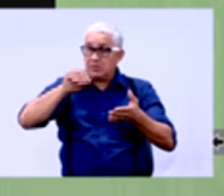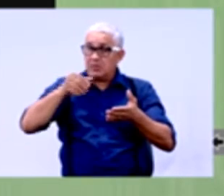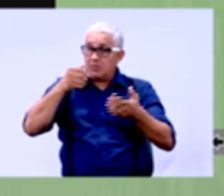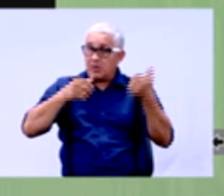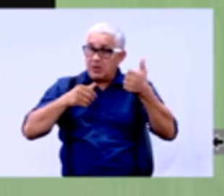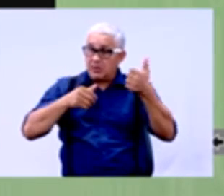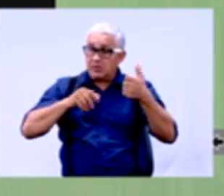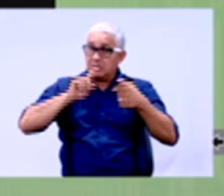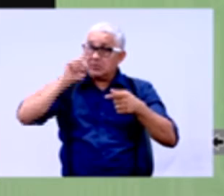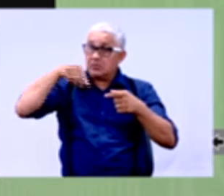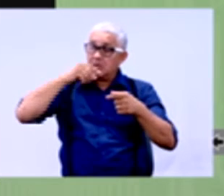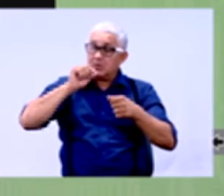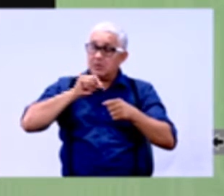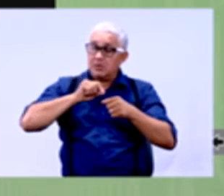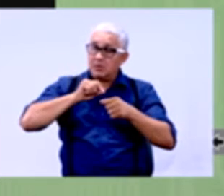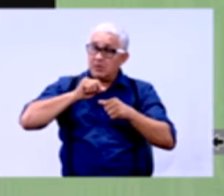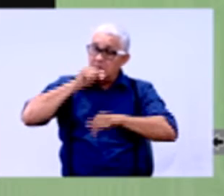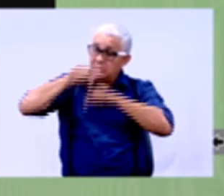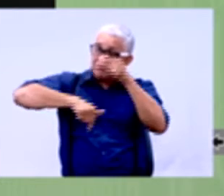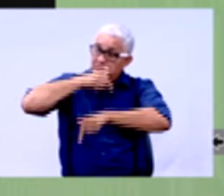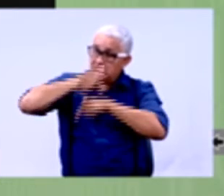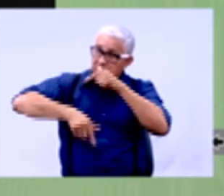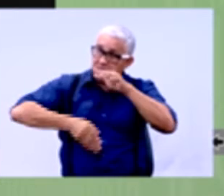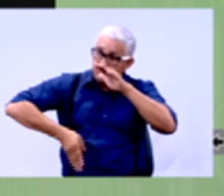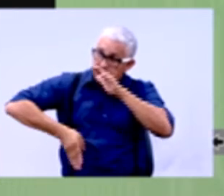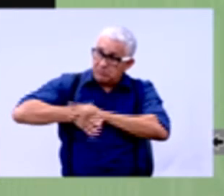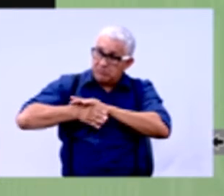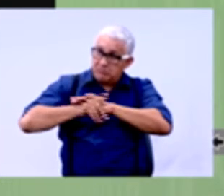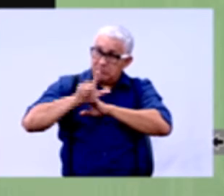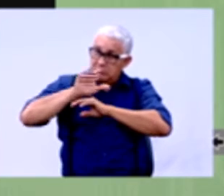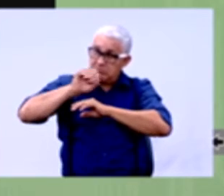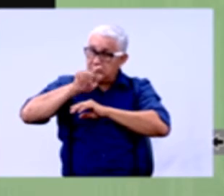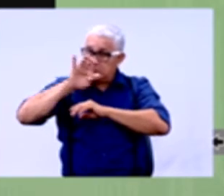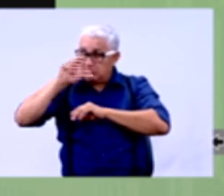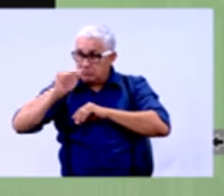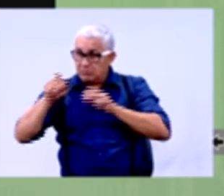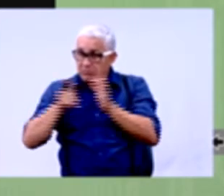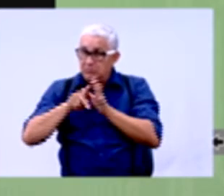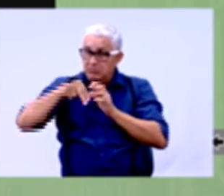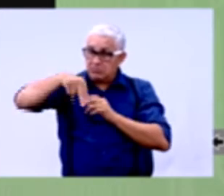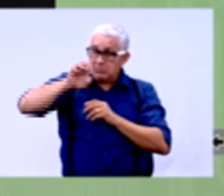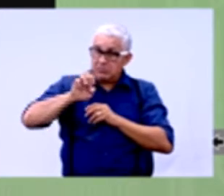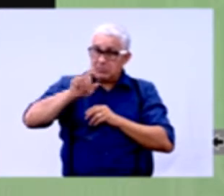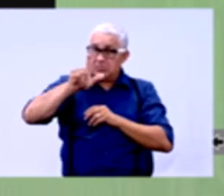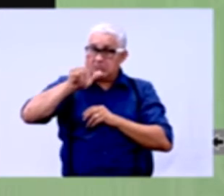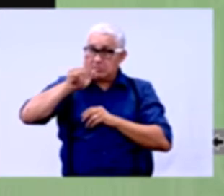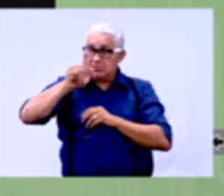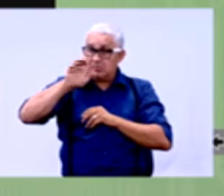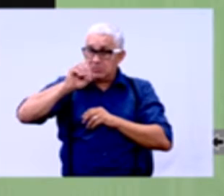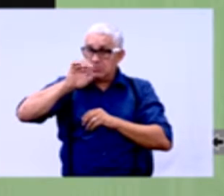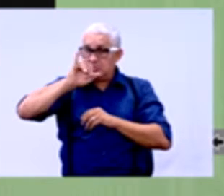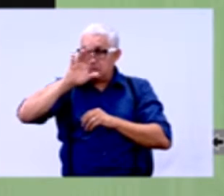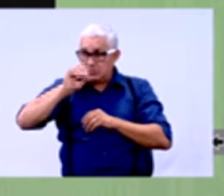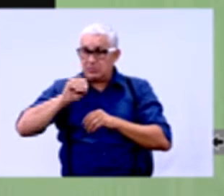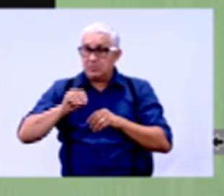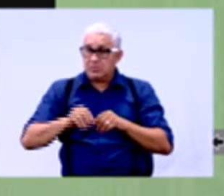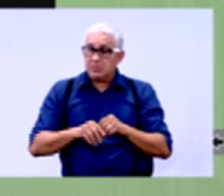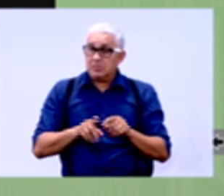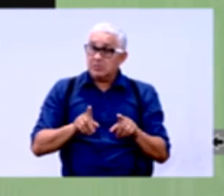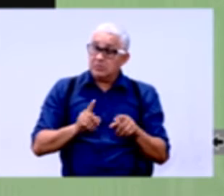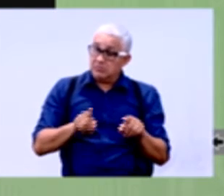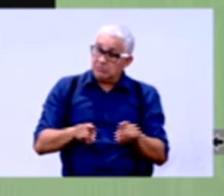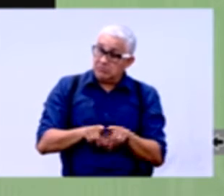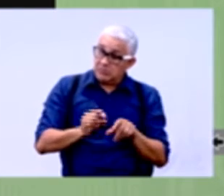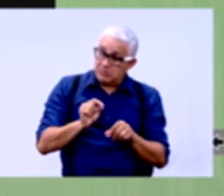fazer? Ele vai executar uma ação que acessa a lógica de negócio. E aí, de acordo